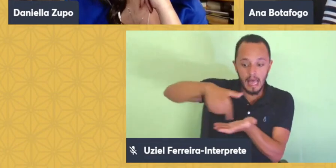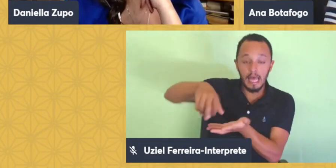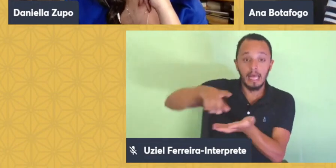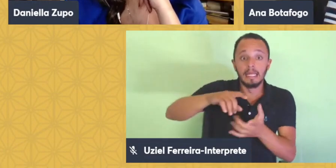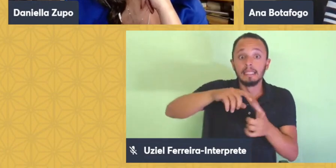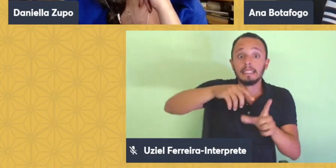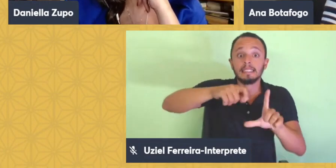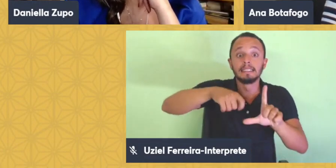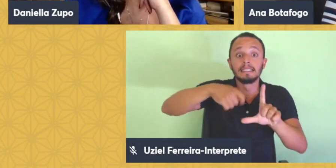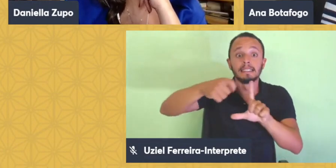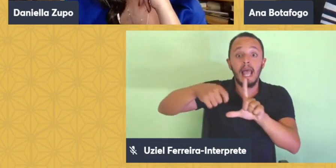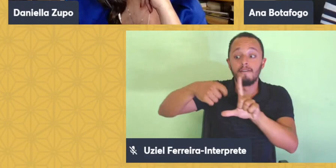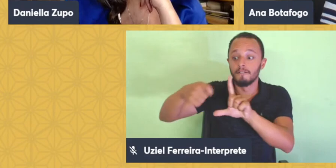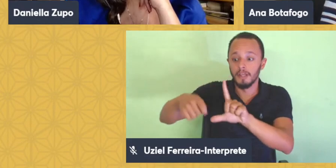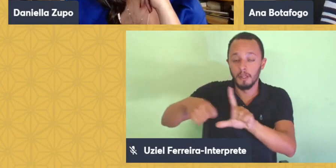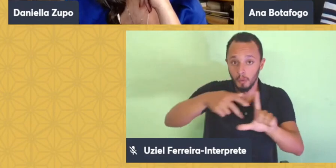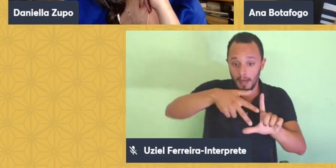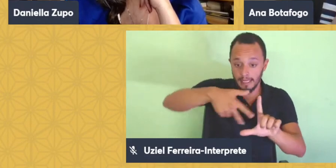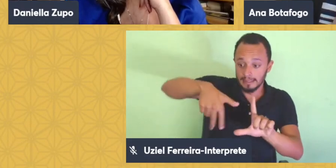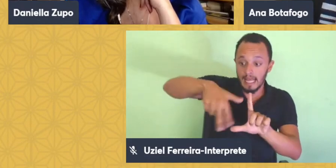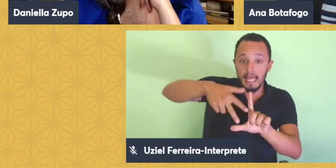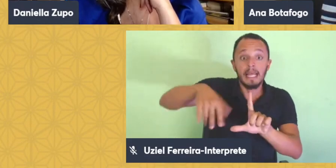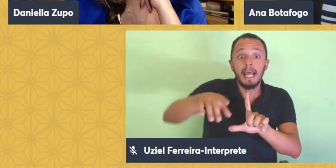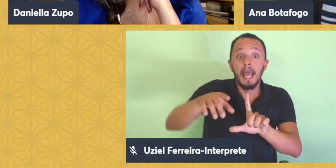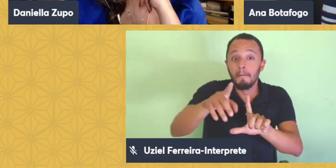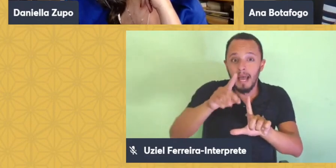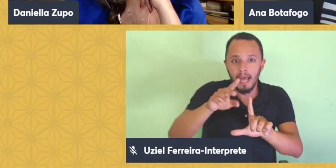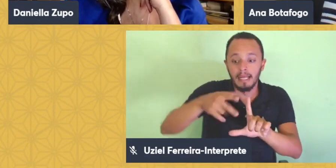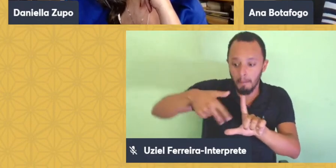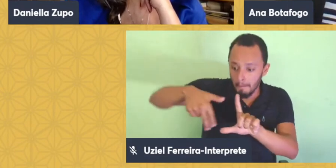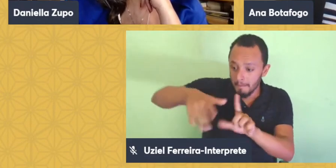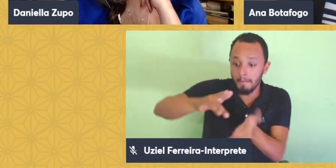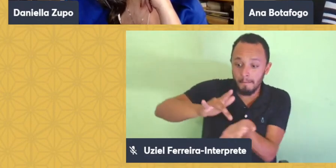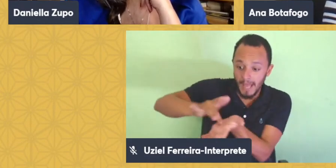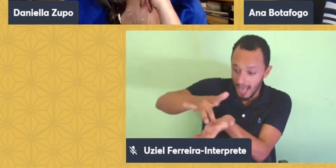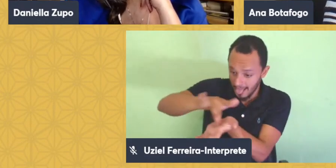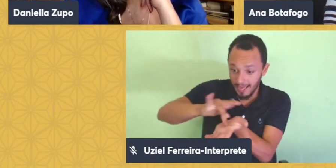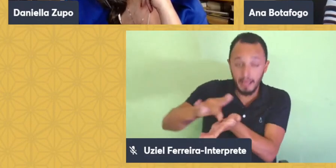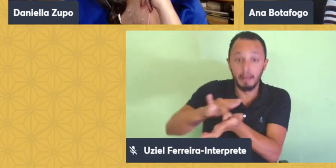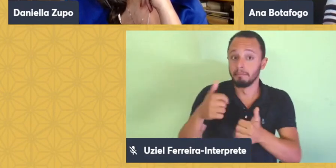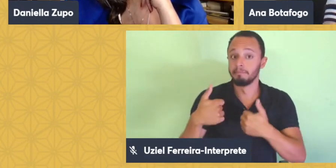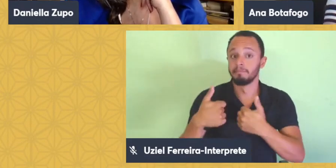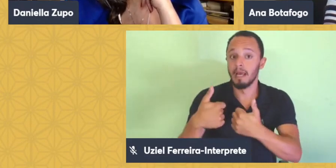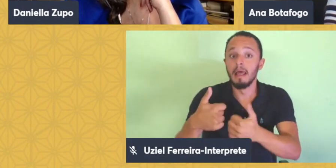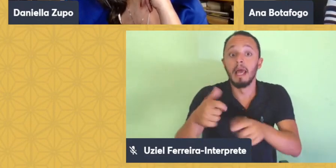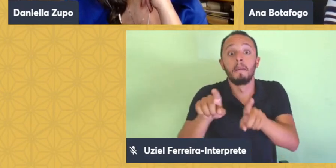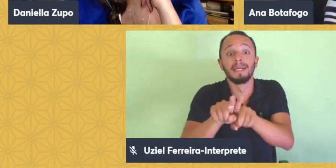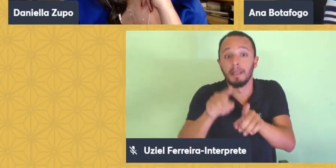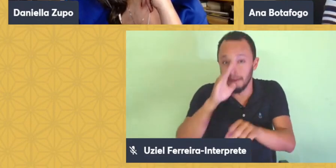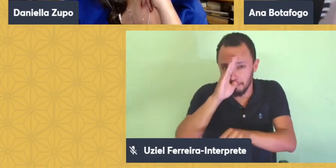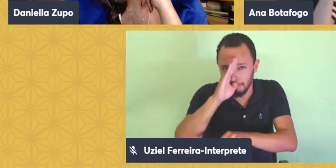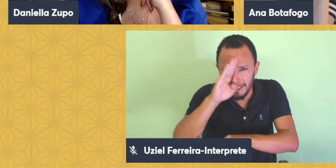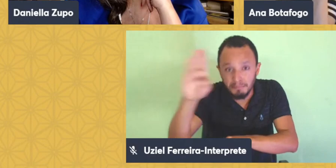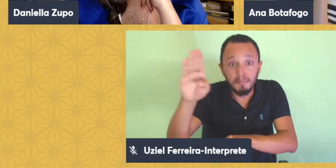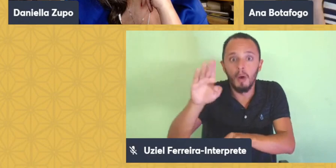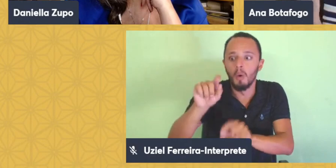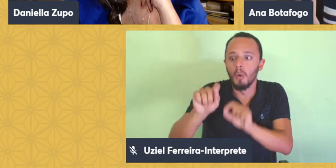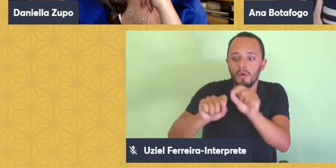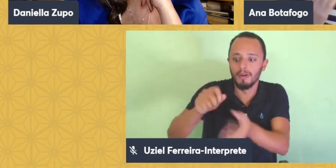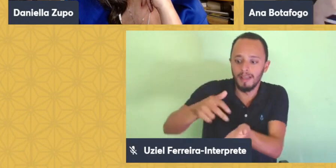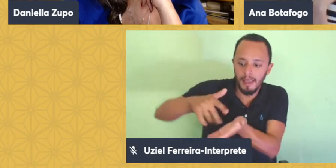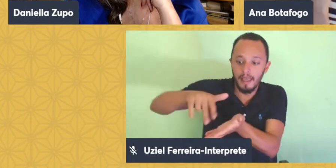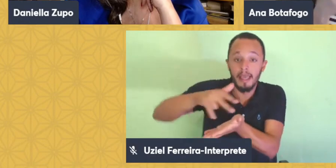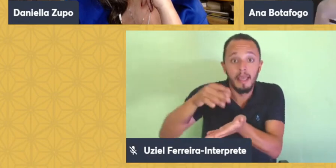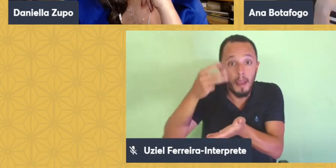e ali eu acho que aquela no meu ponto de vista de bailarina eu acho que aquela menina com